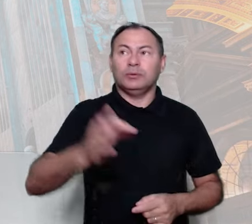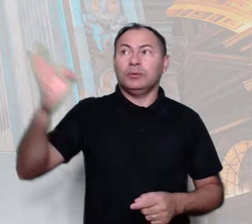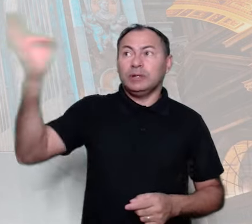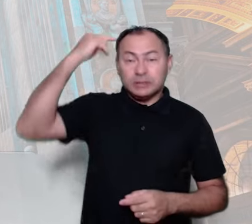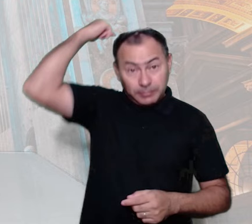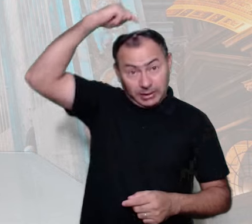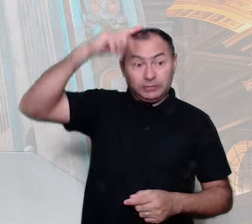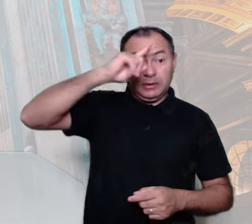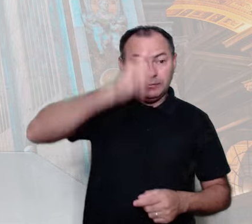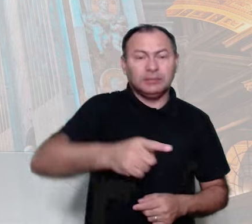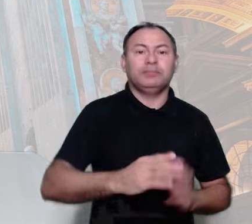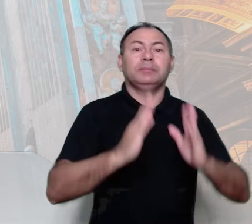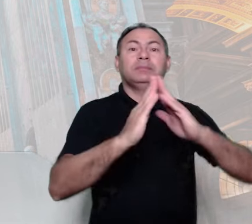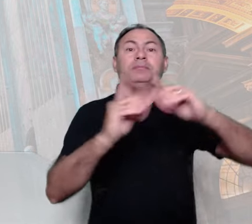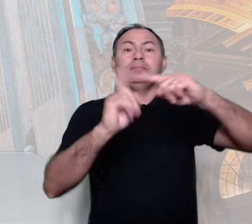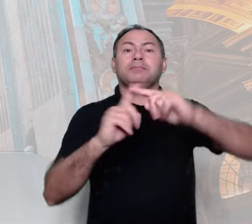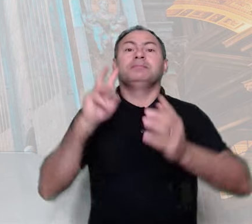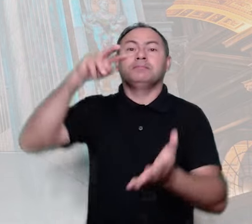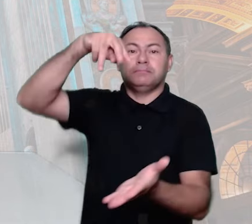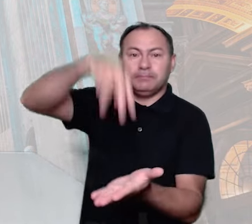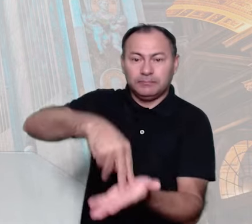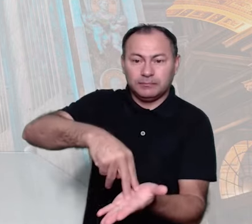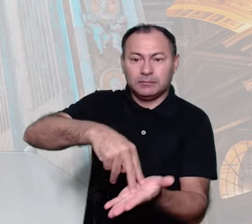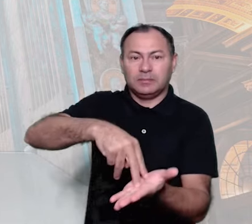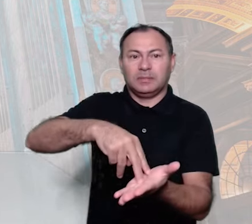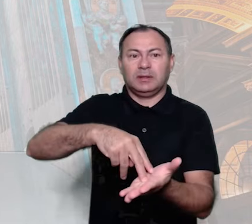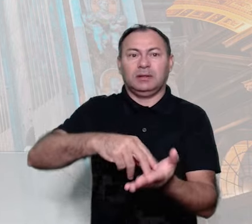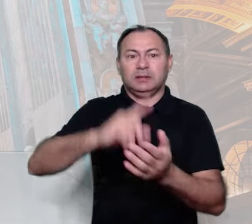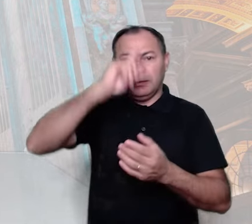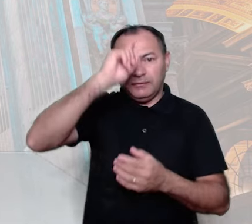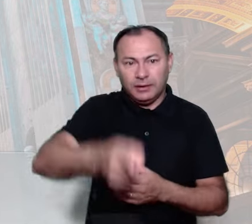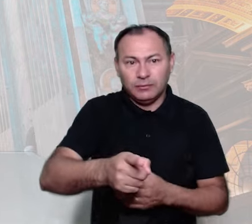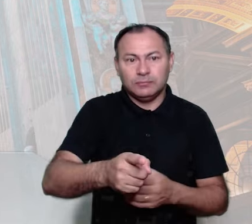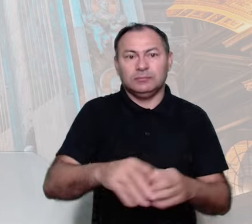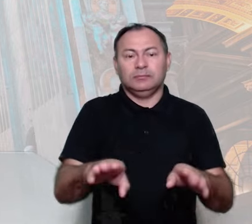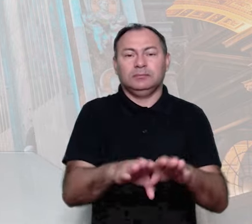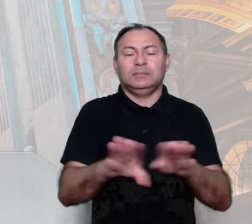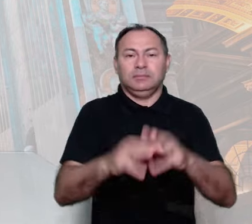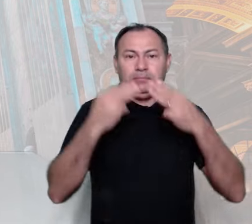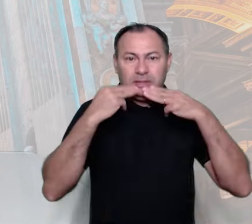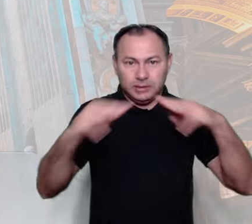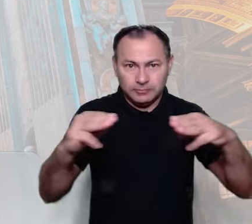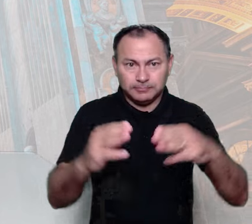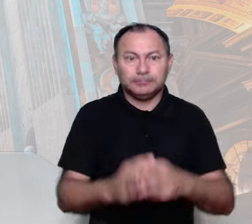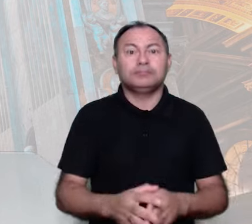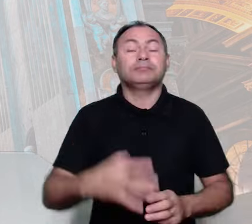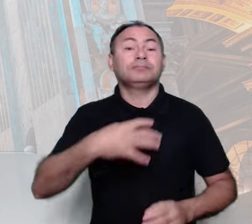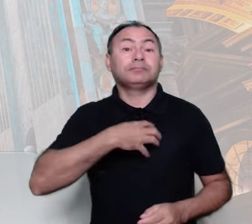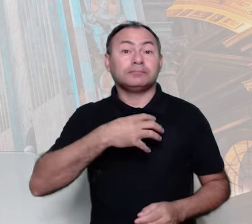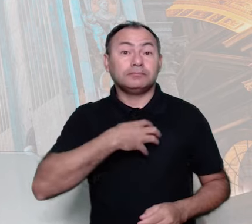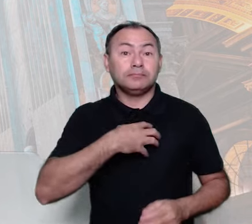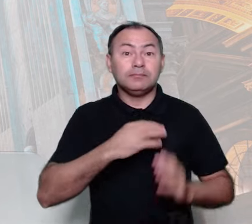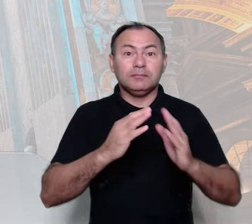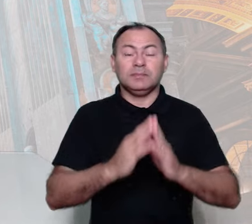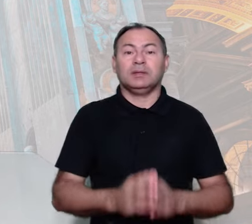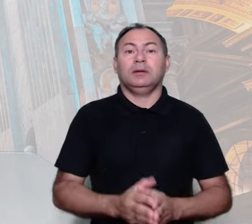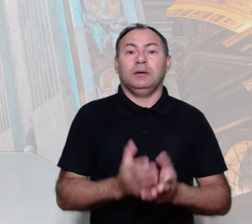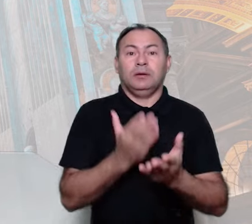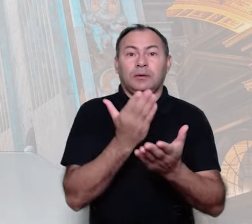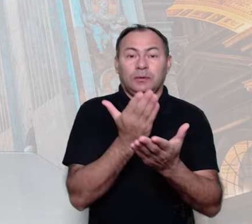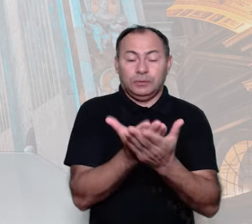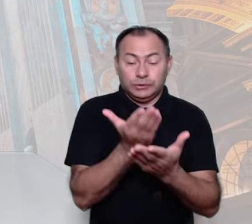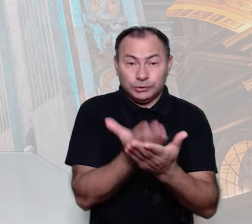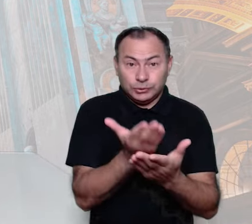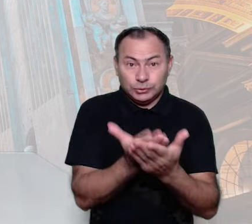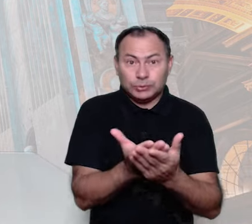enviado, o Espírito é enviado, a Igreja participa desse envio e dessa missão. E desse modo, a